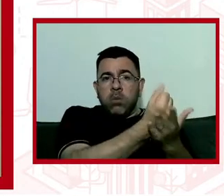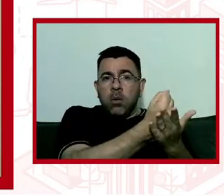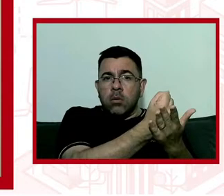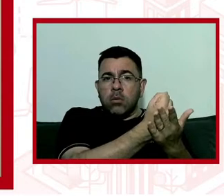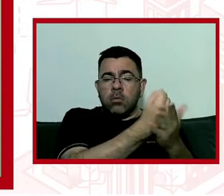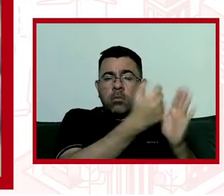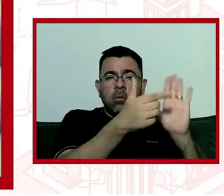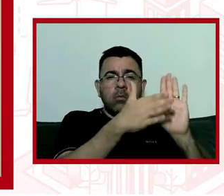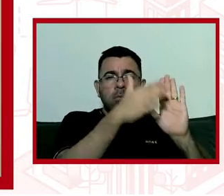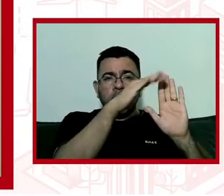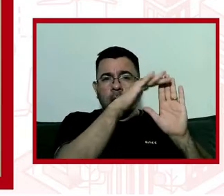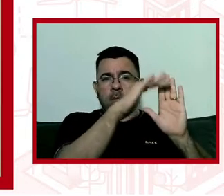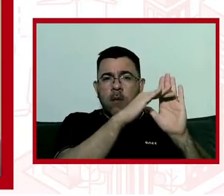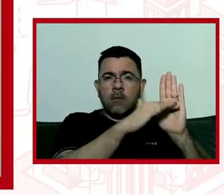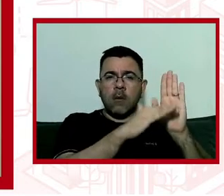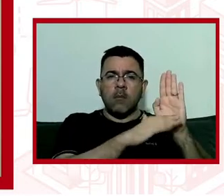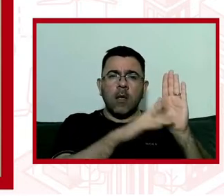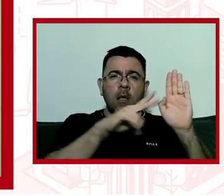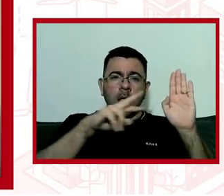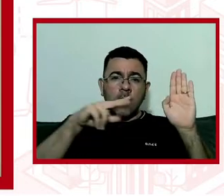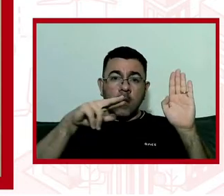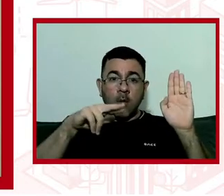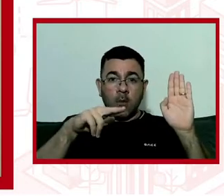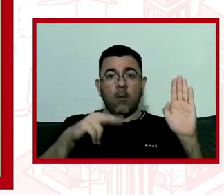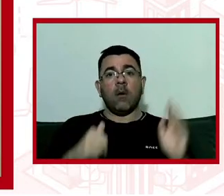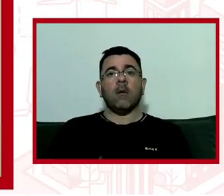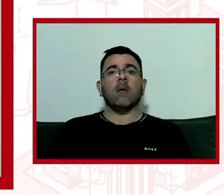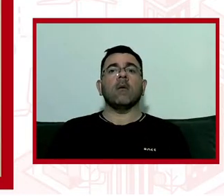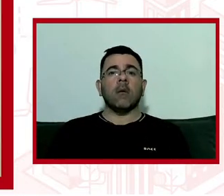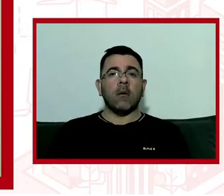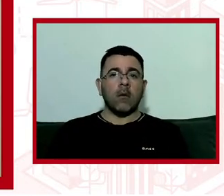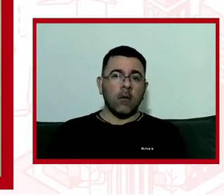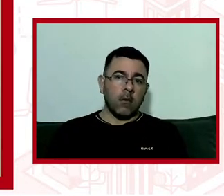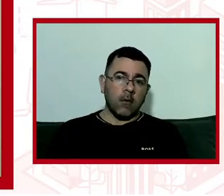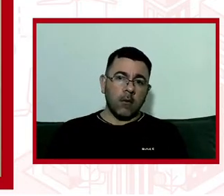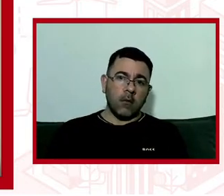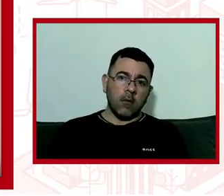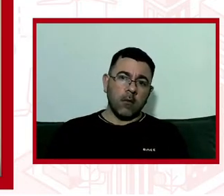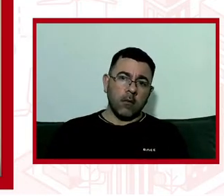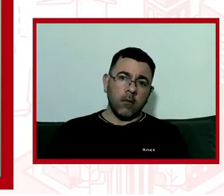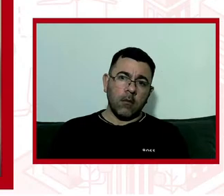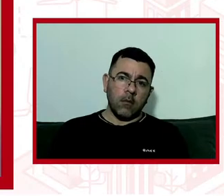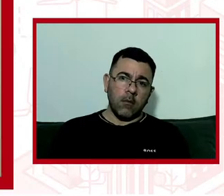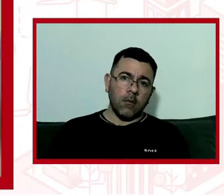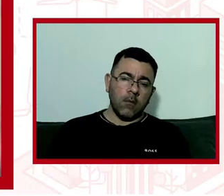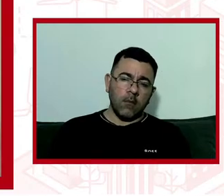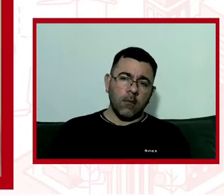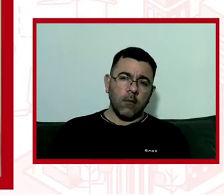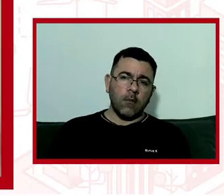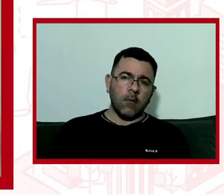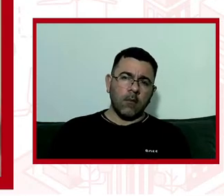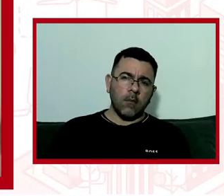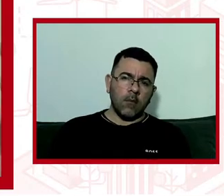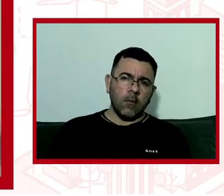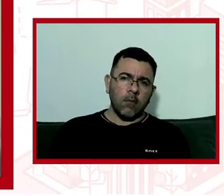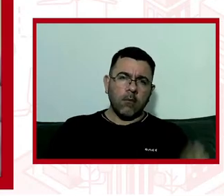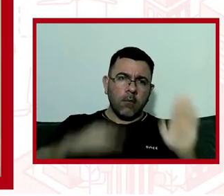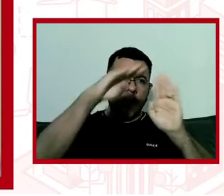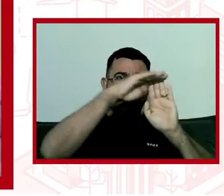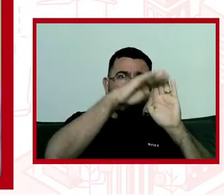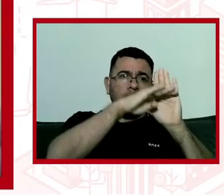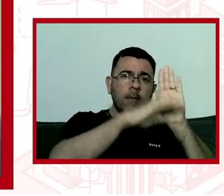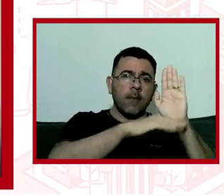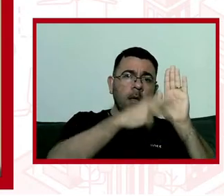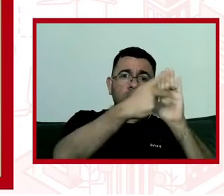padrão a gente coloca no Google até no Google form você faz isso para encher o como você você constrói uma política pública dessa se cada